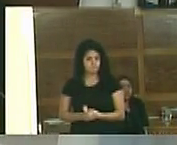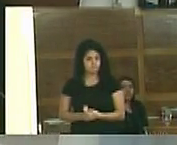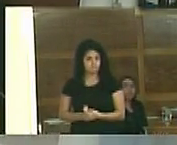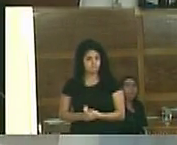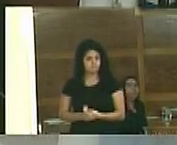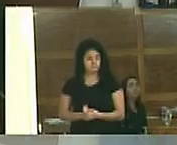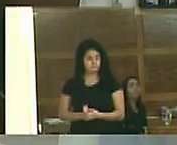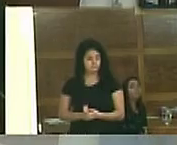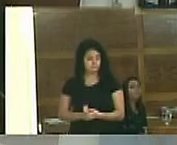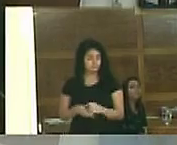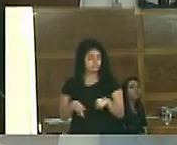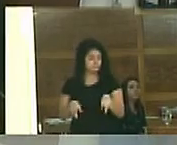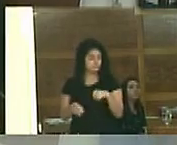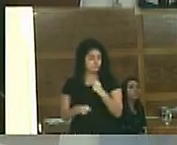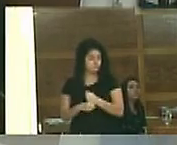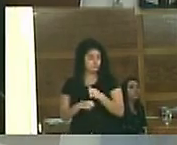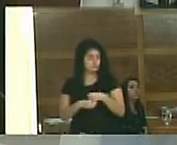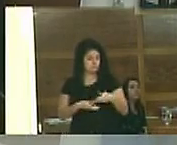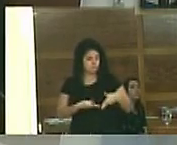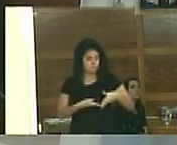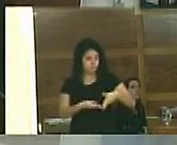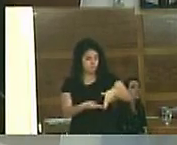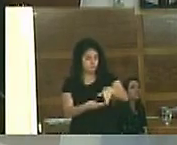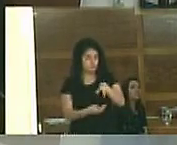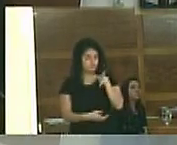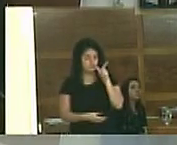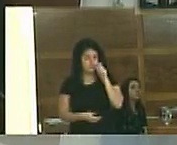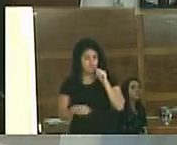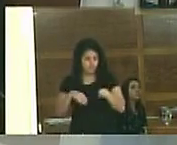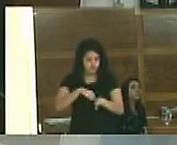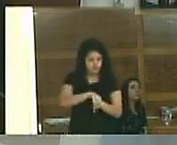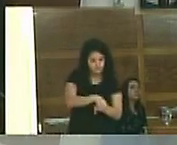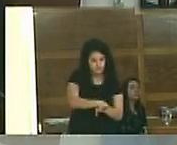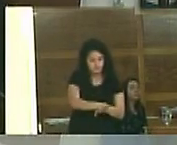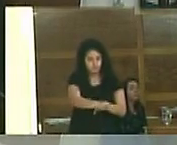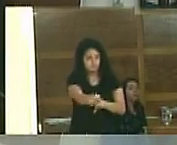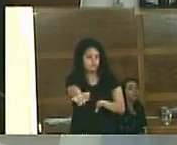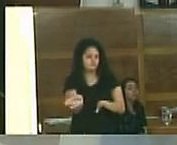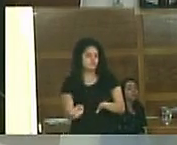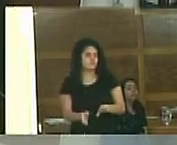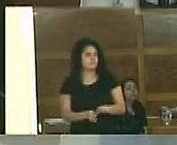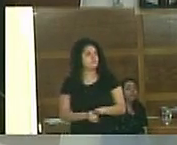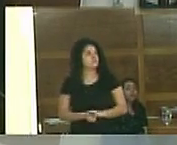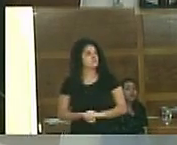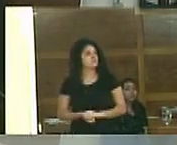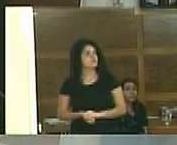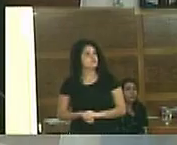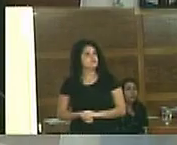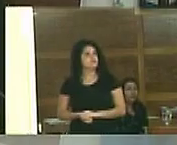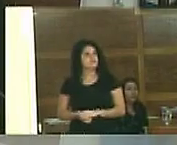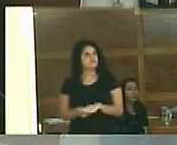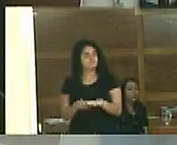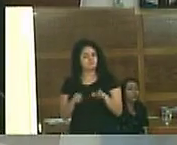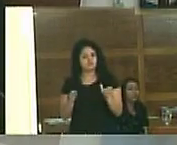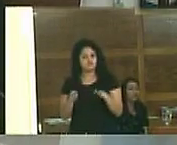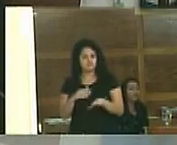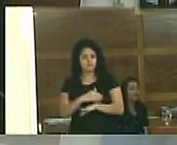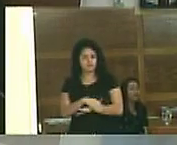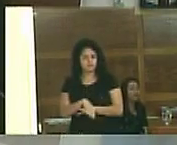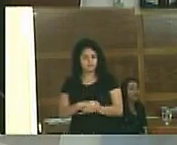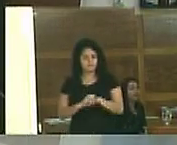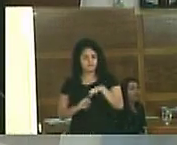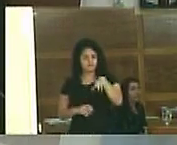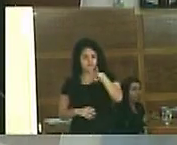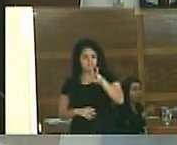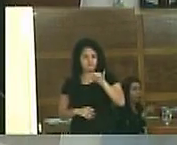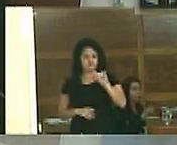eu também peço, ali a construção de galerias de águas, escoamento para águas pluviais, ali na Travessa Vinícius de Moraes,